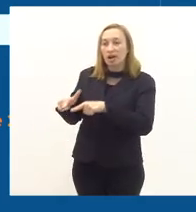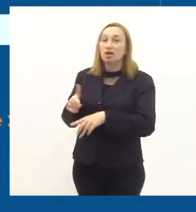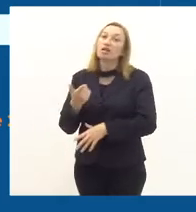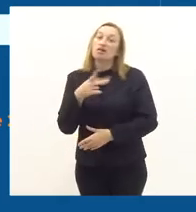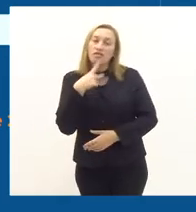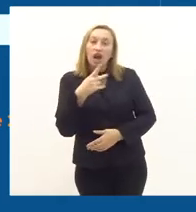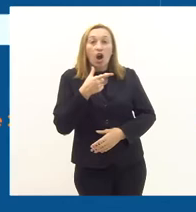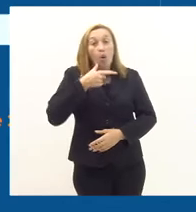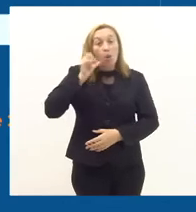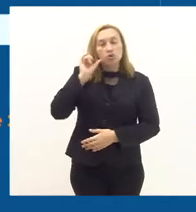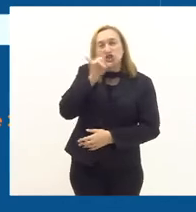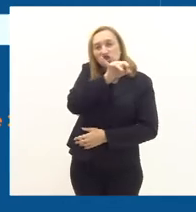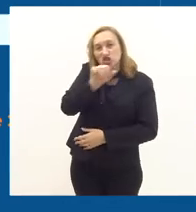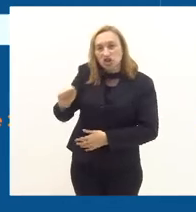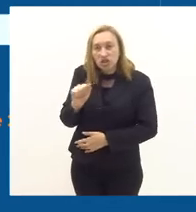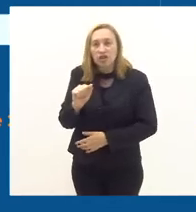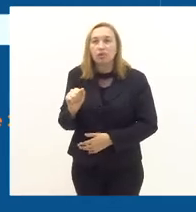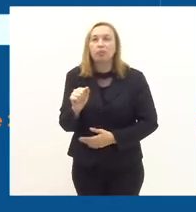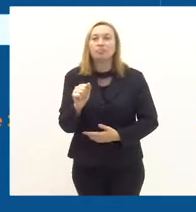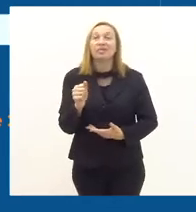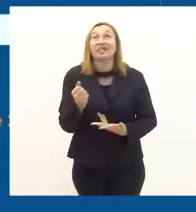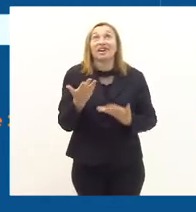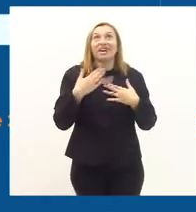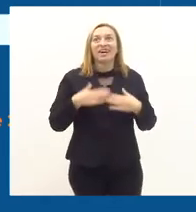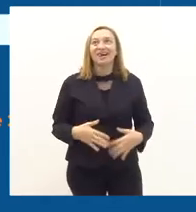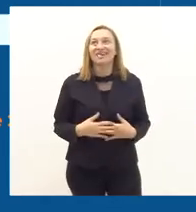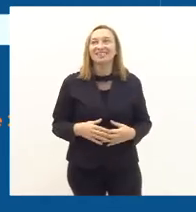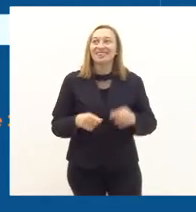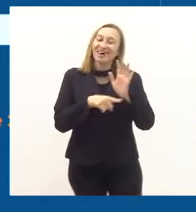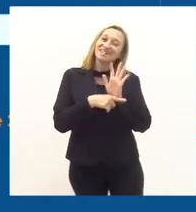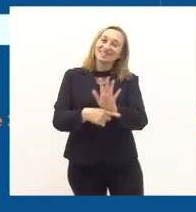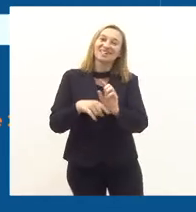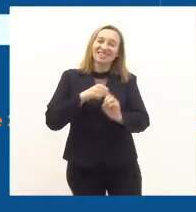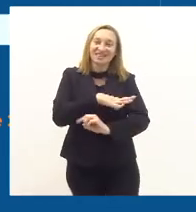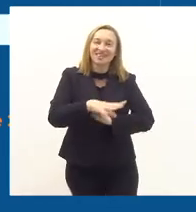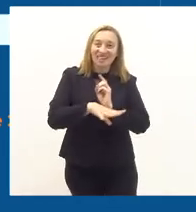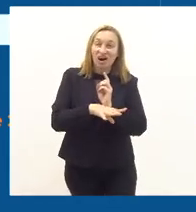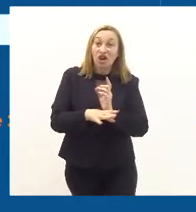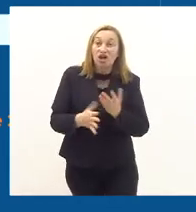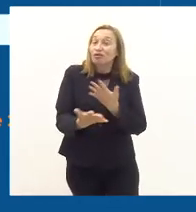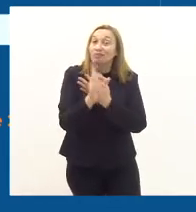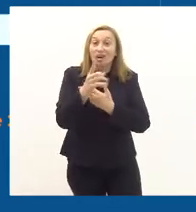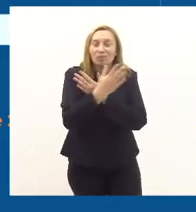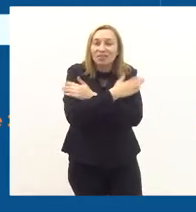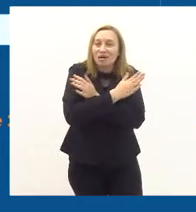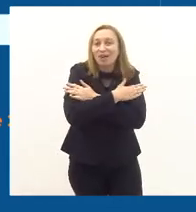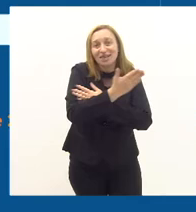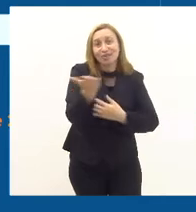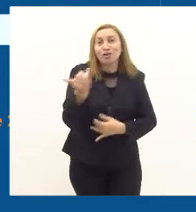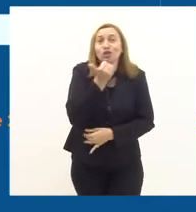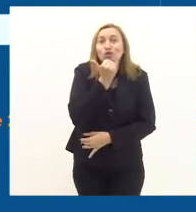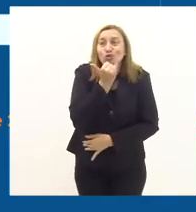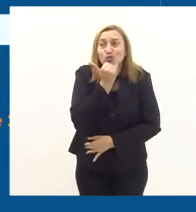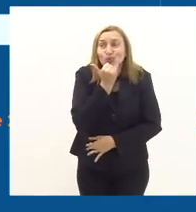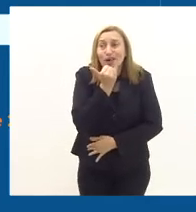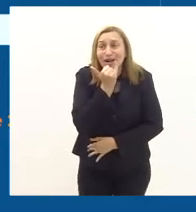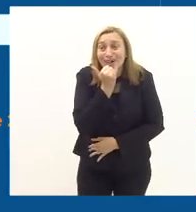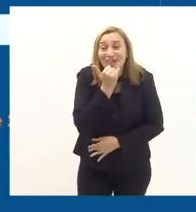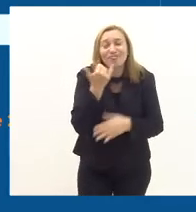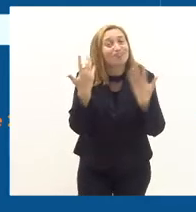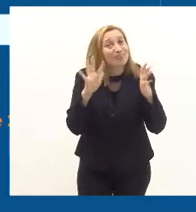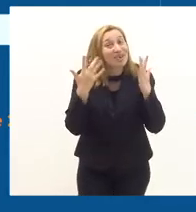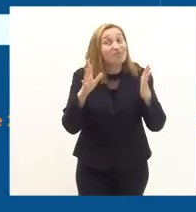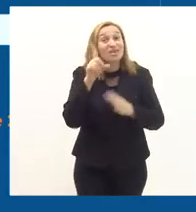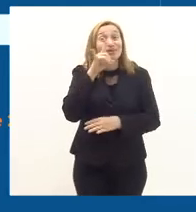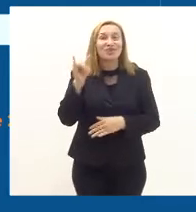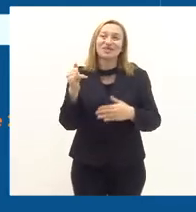gente, ontem foi dia dos assistentes sociais e eu não mandei um abraço para vocês, desculpa, parabéns